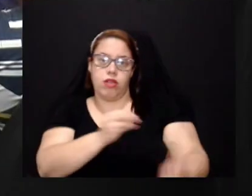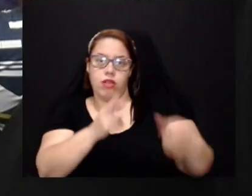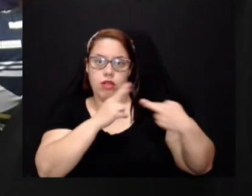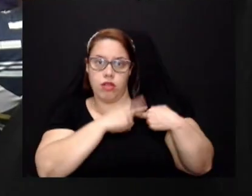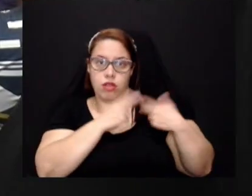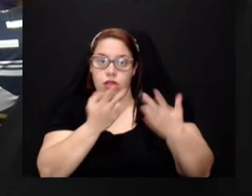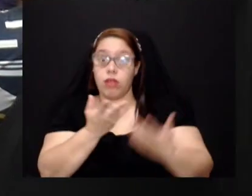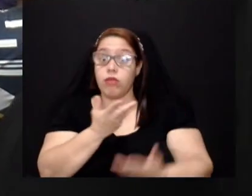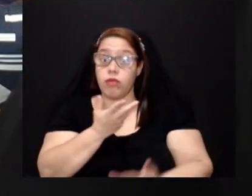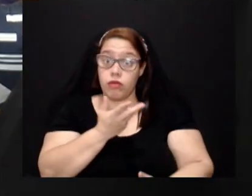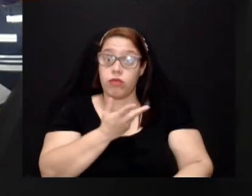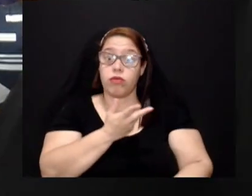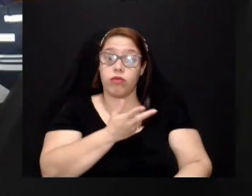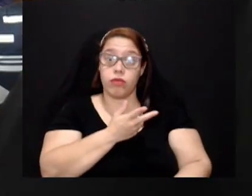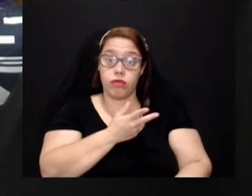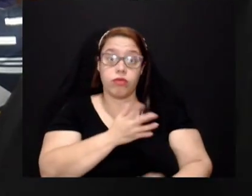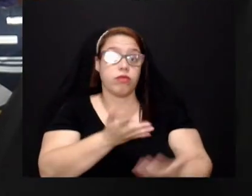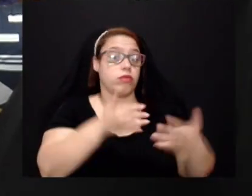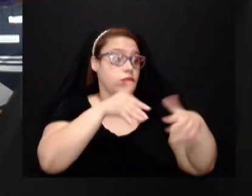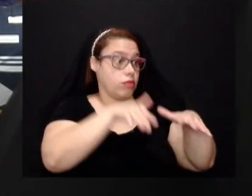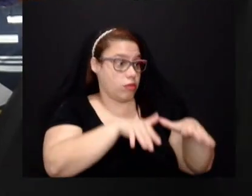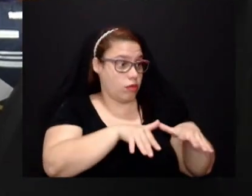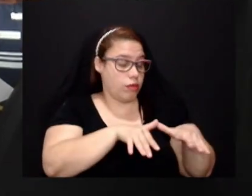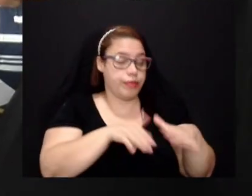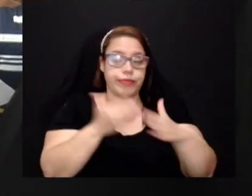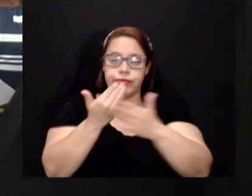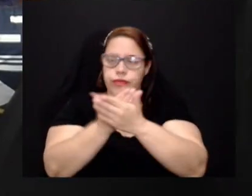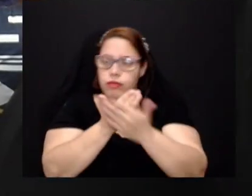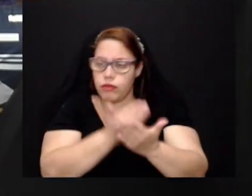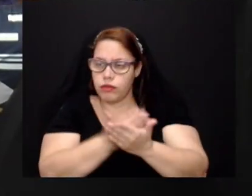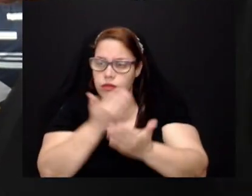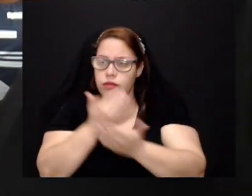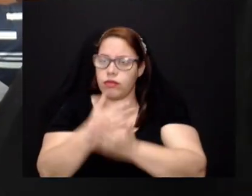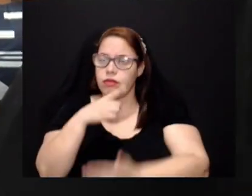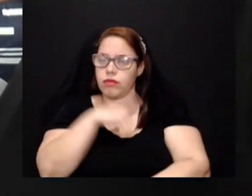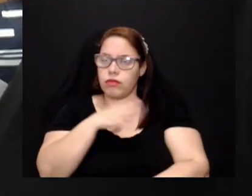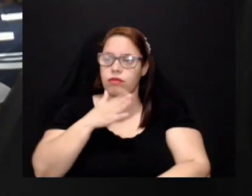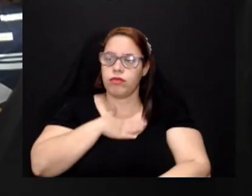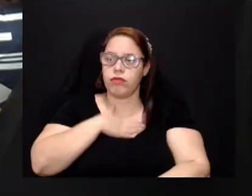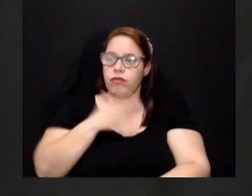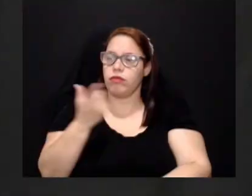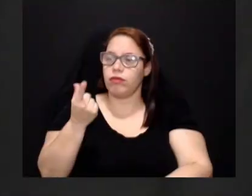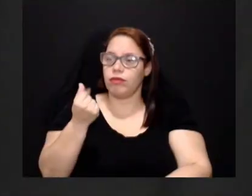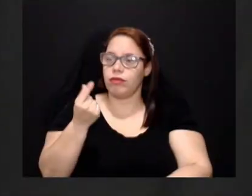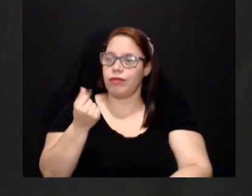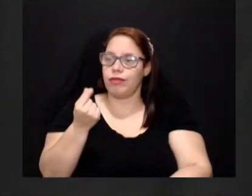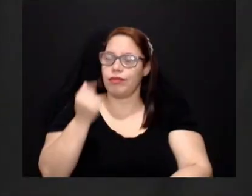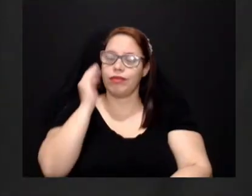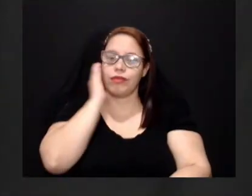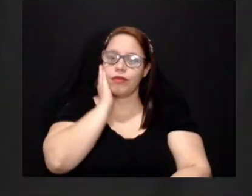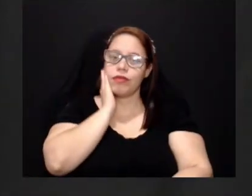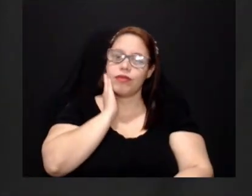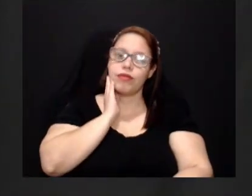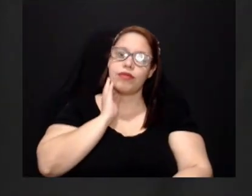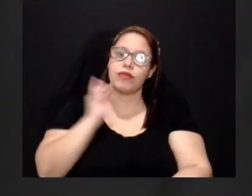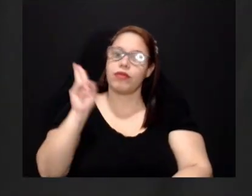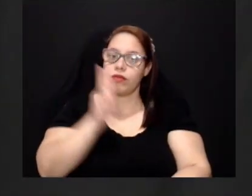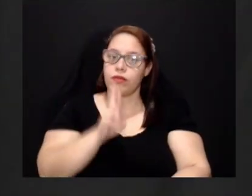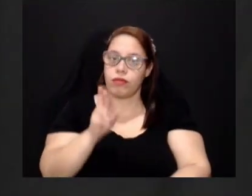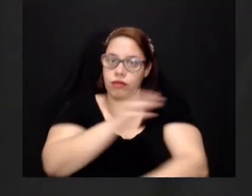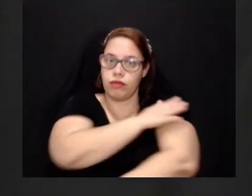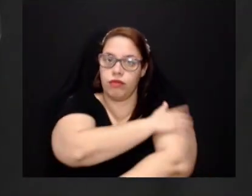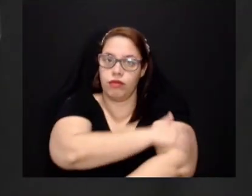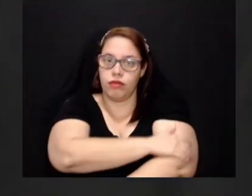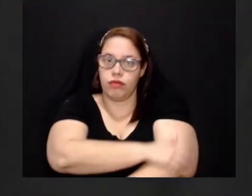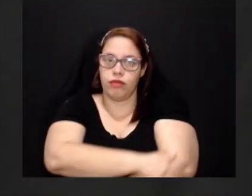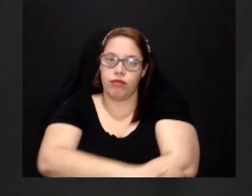muito inclusivo. De estudar e ter o meu dinheiro para eu usar ali. Eu lembro que dentro de